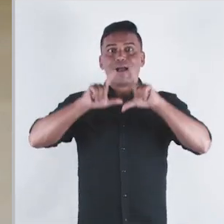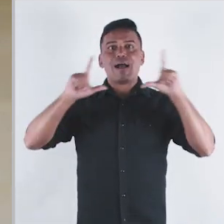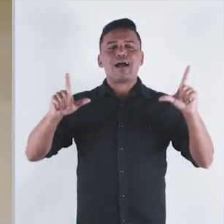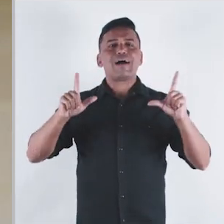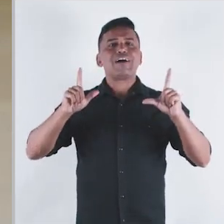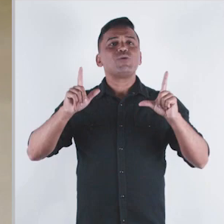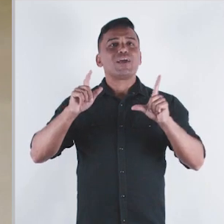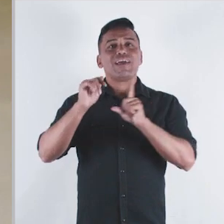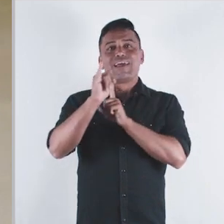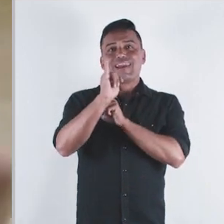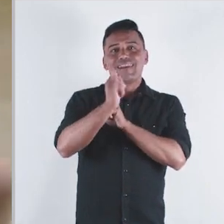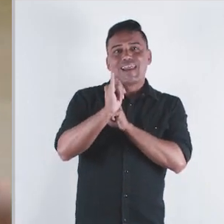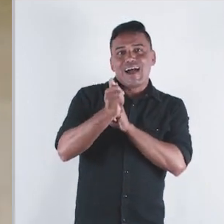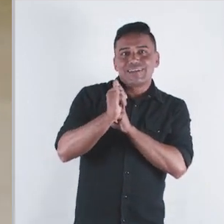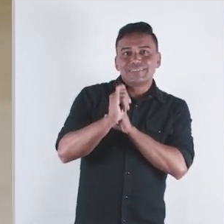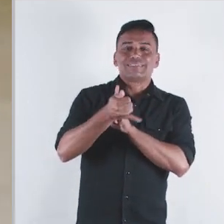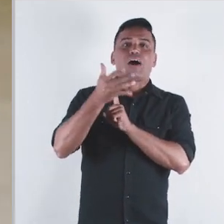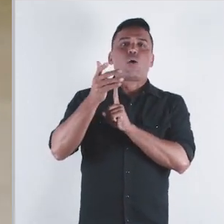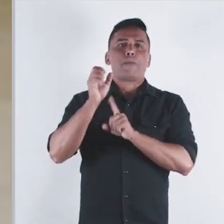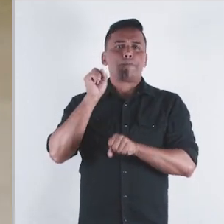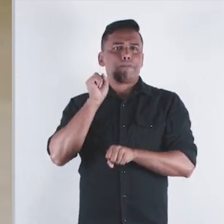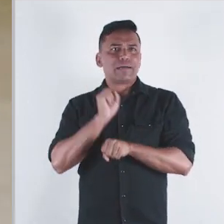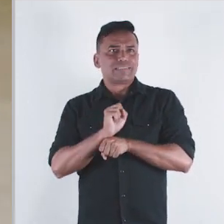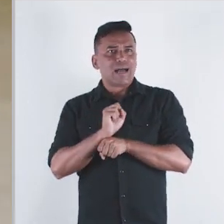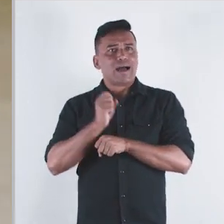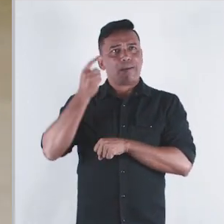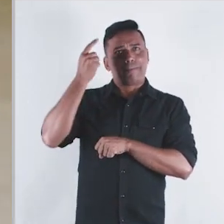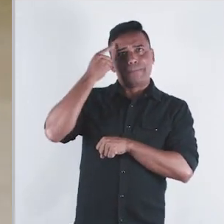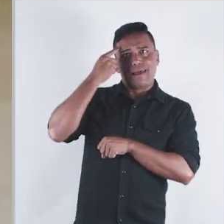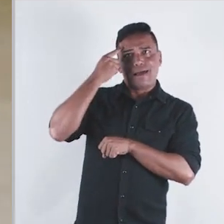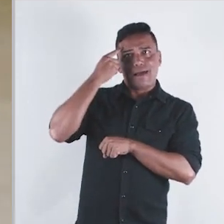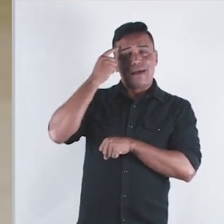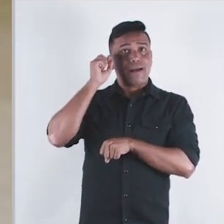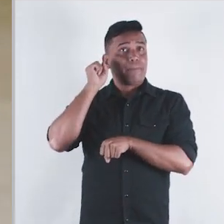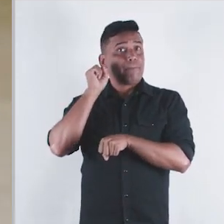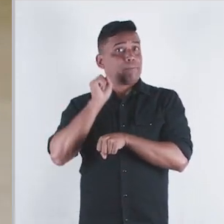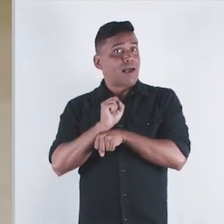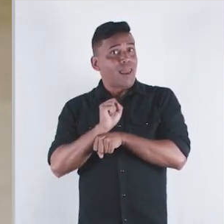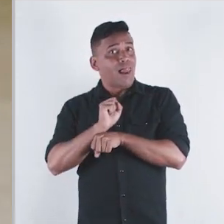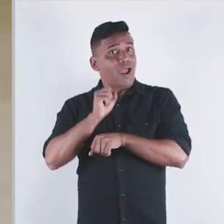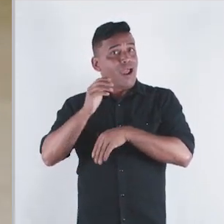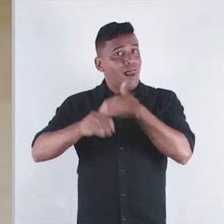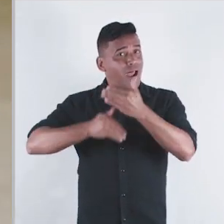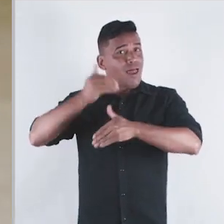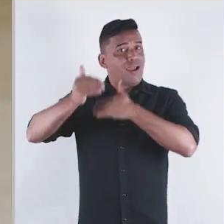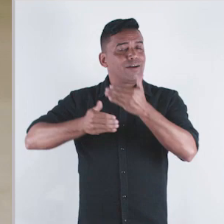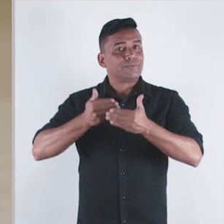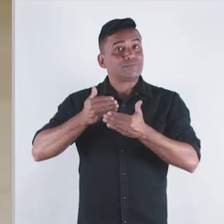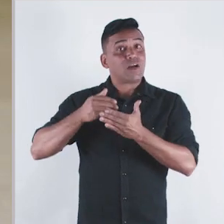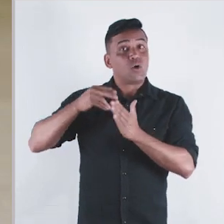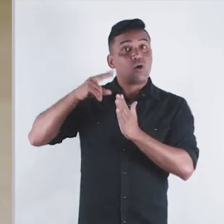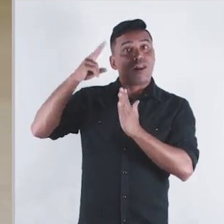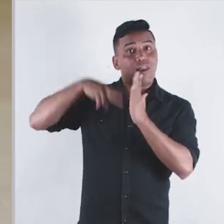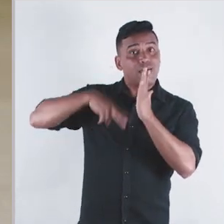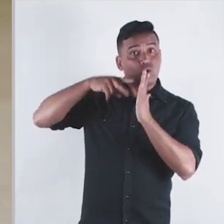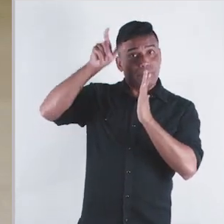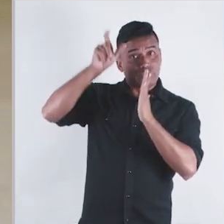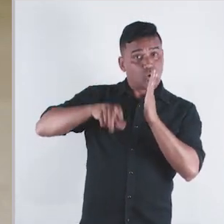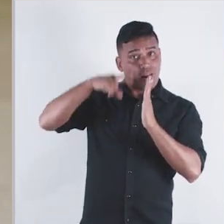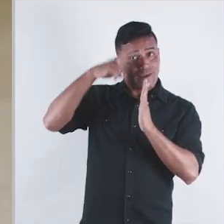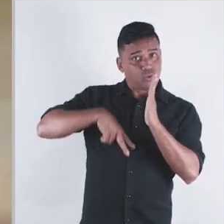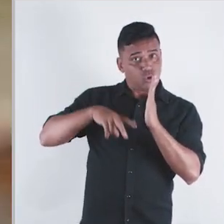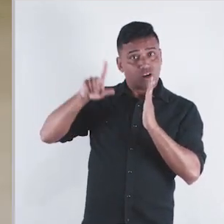narrativa, pensar, parar, pensar, fruir. Então, o leitor de literatura digital,